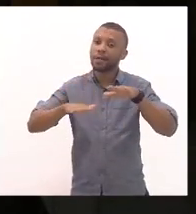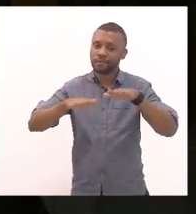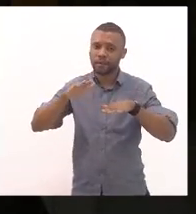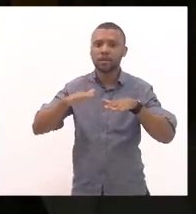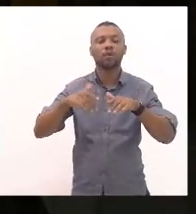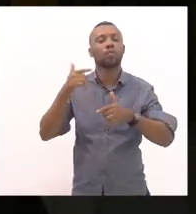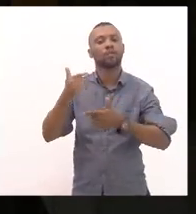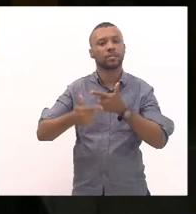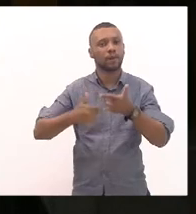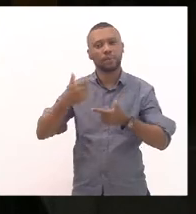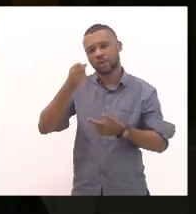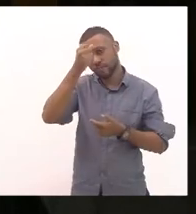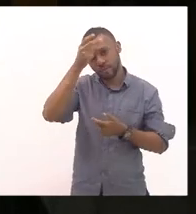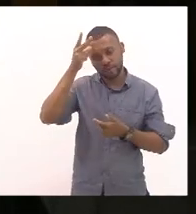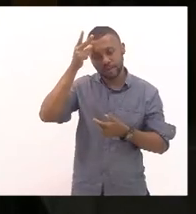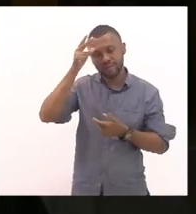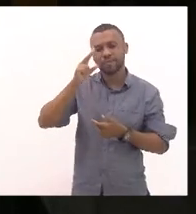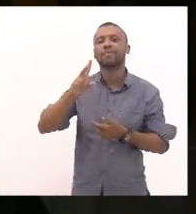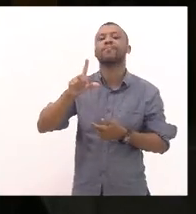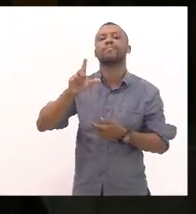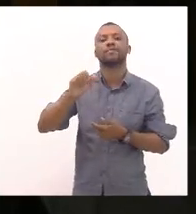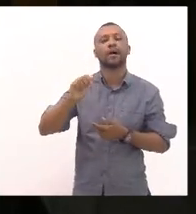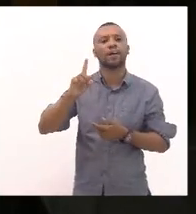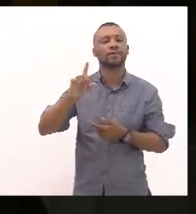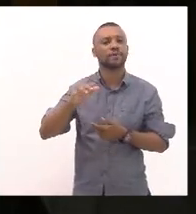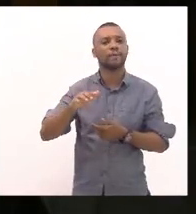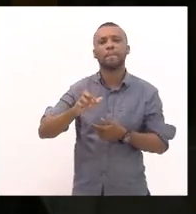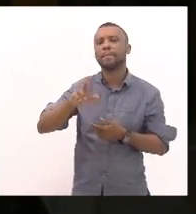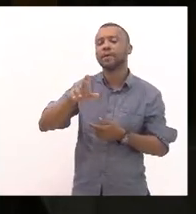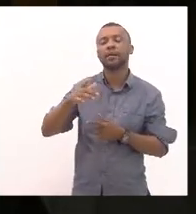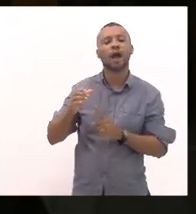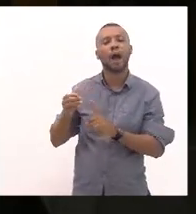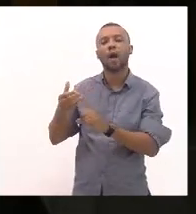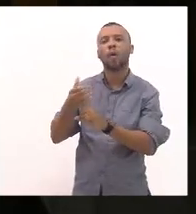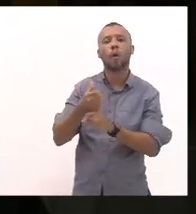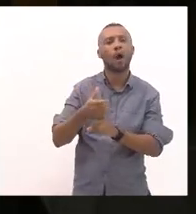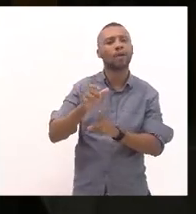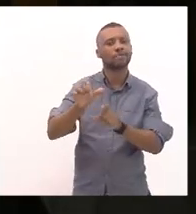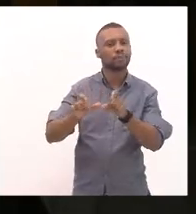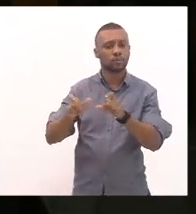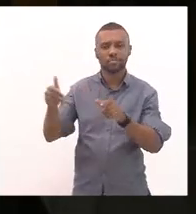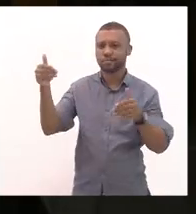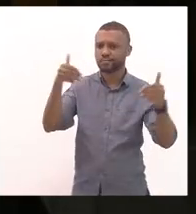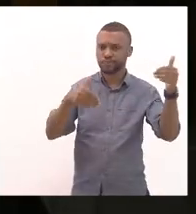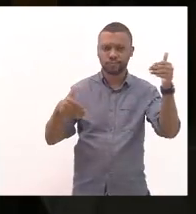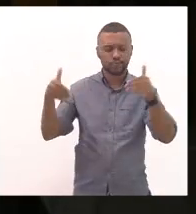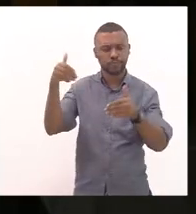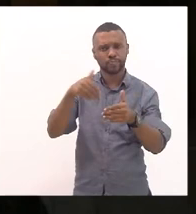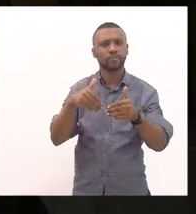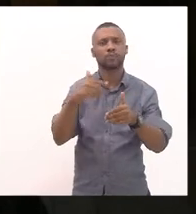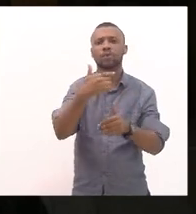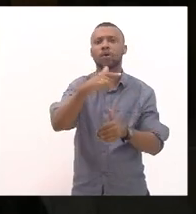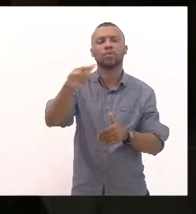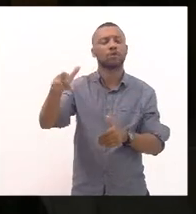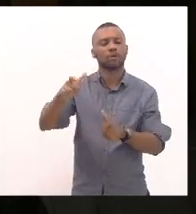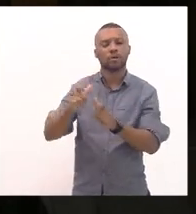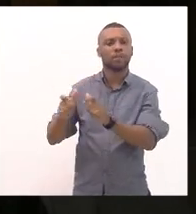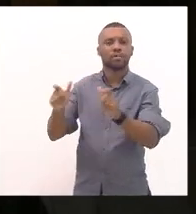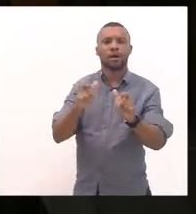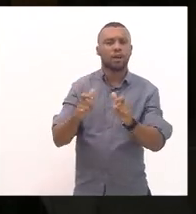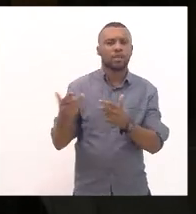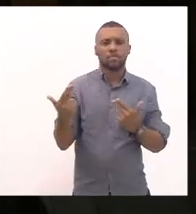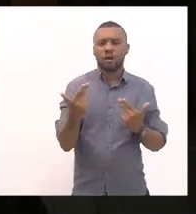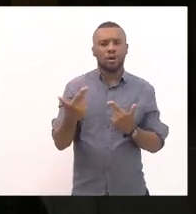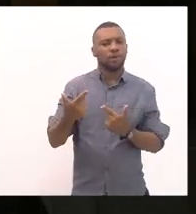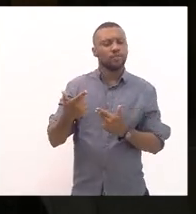o trabalho do prefeito Vladimir que acolhe a esse cidadão de outras cidades como a gente